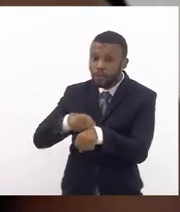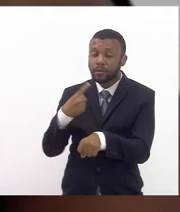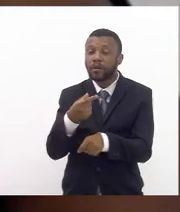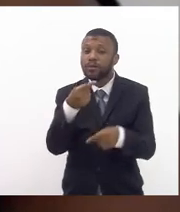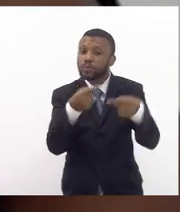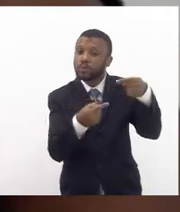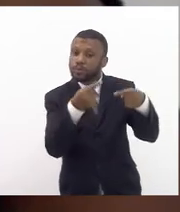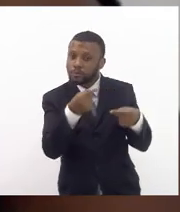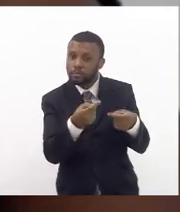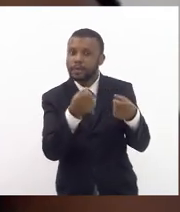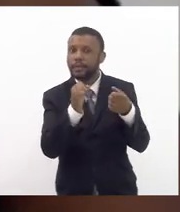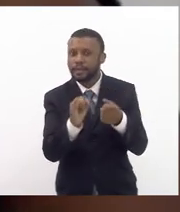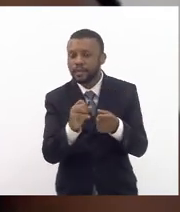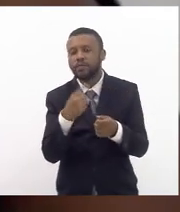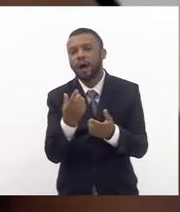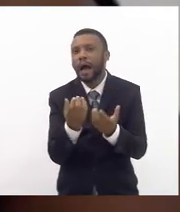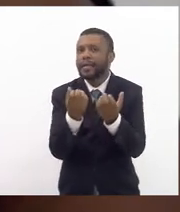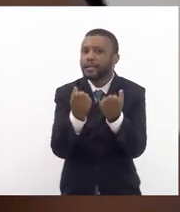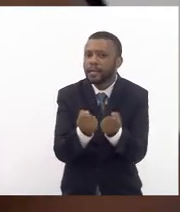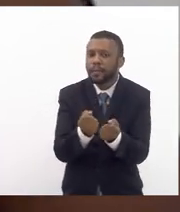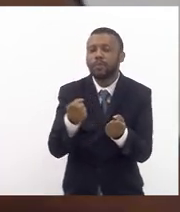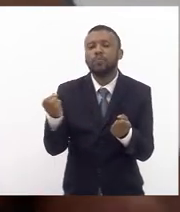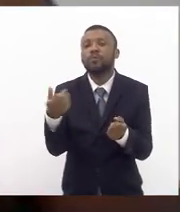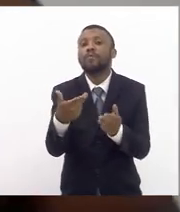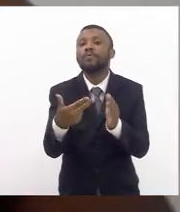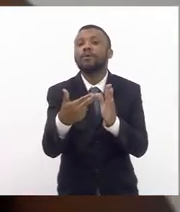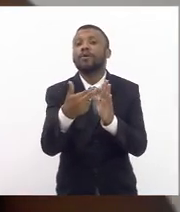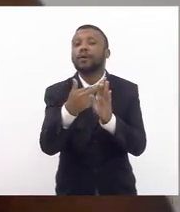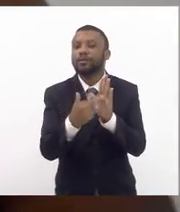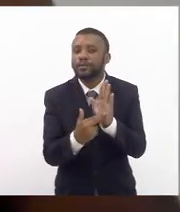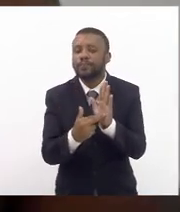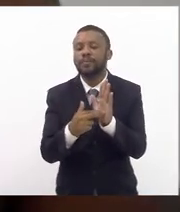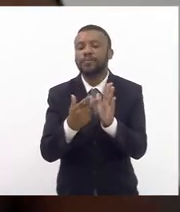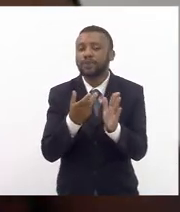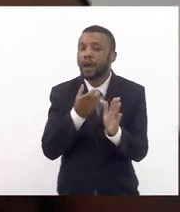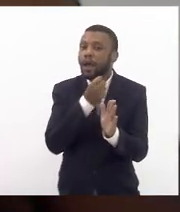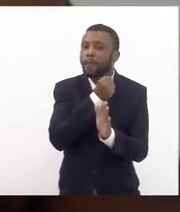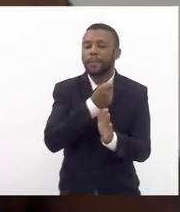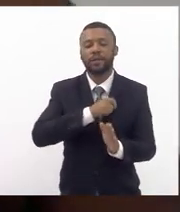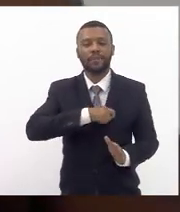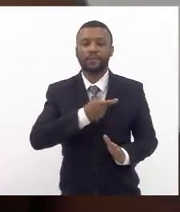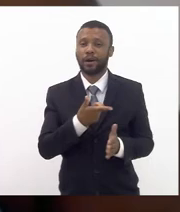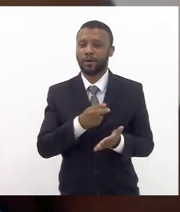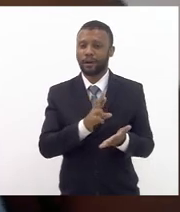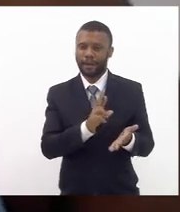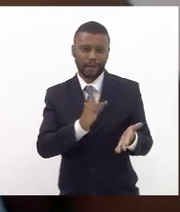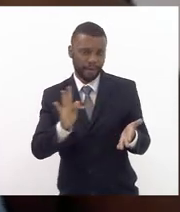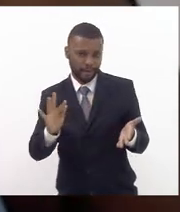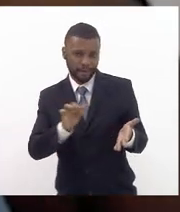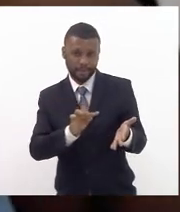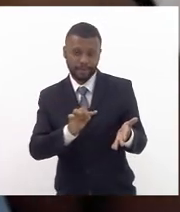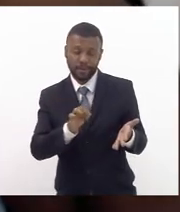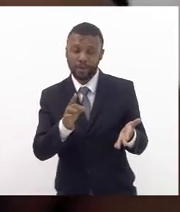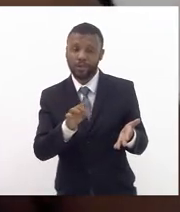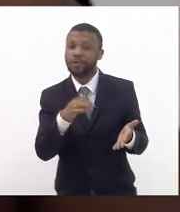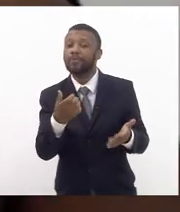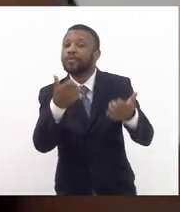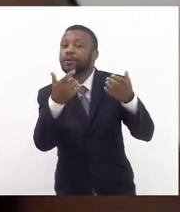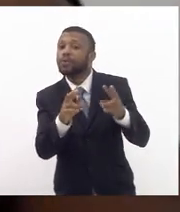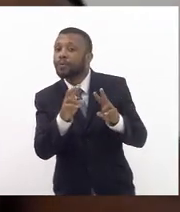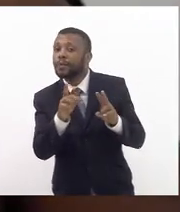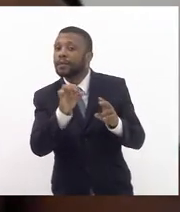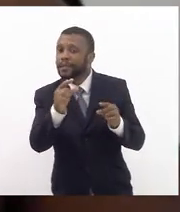adesão ao novo regime de recuperação fiscal. A gente não estava questionando o aspecto legal da dívida, essa não é a questão.